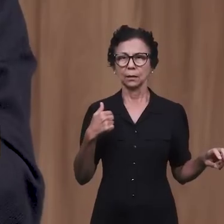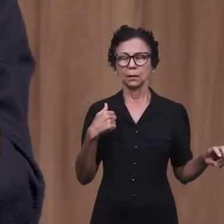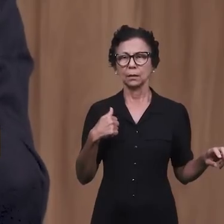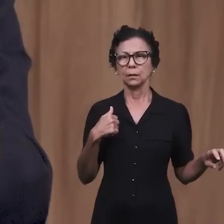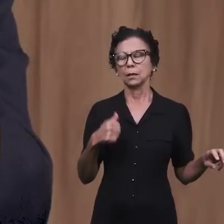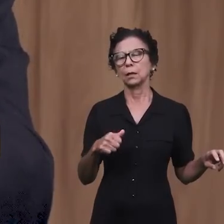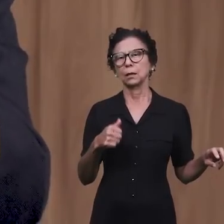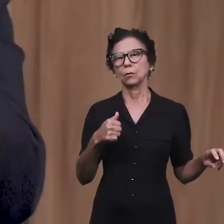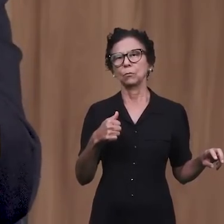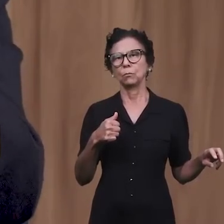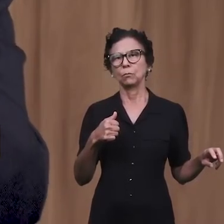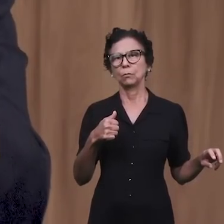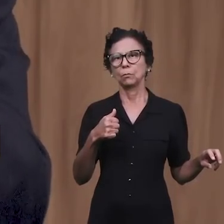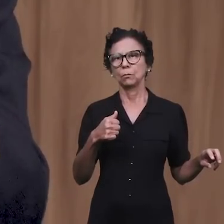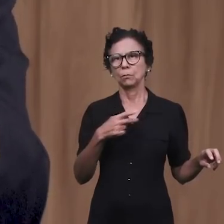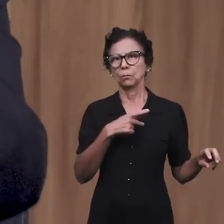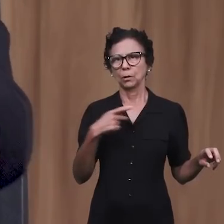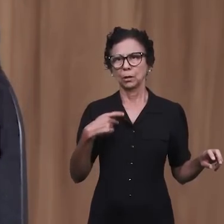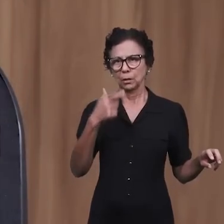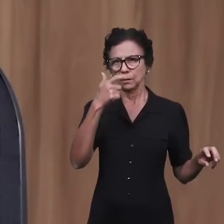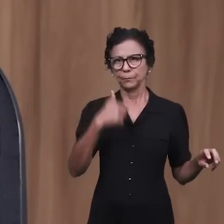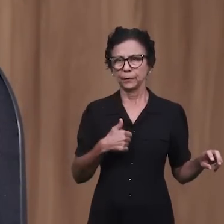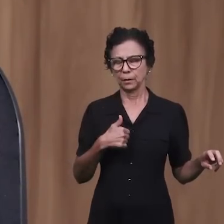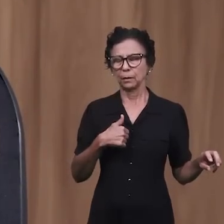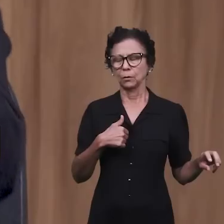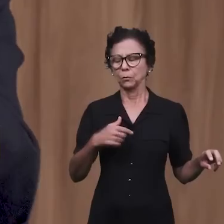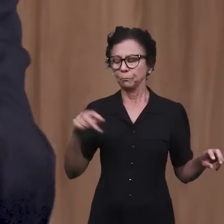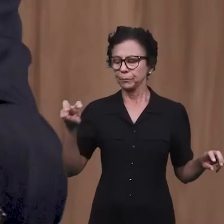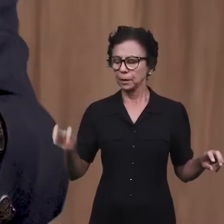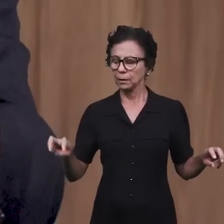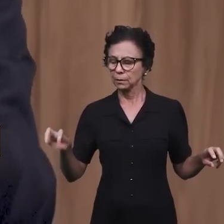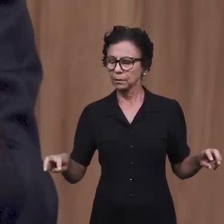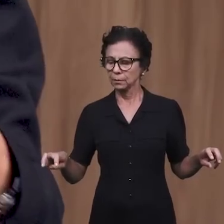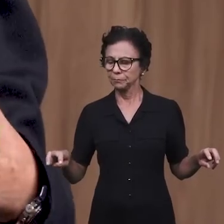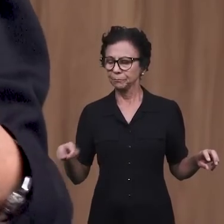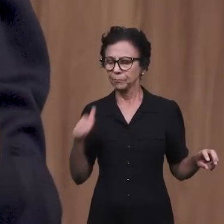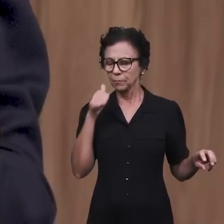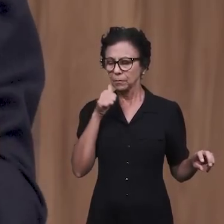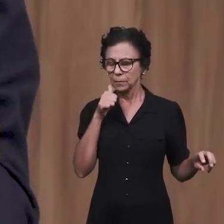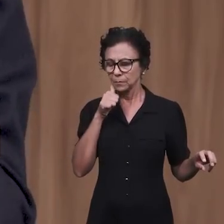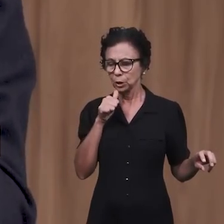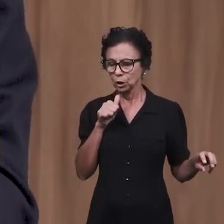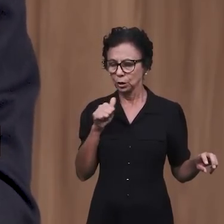comportamento com ela. Terminado o culto, né, mais um grupo de pessoas que estava ali, e aí ela